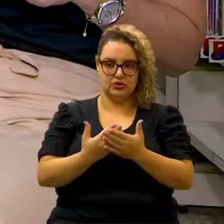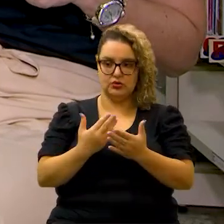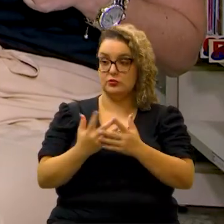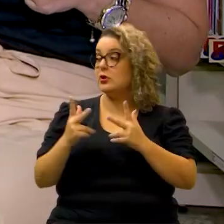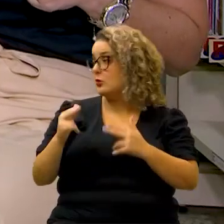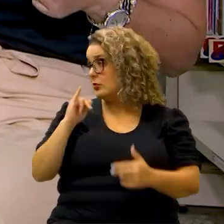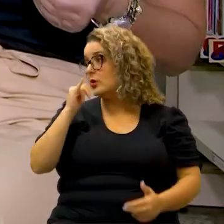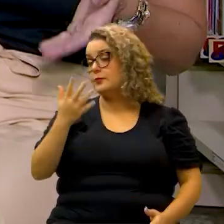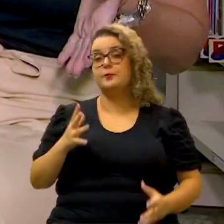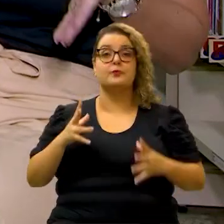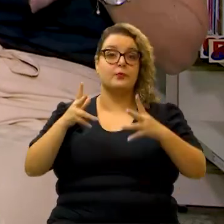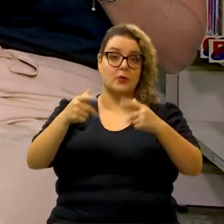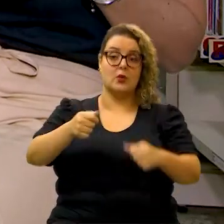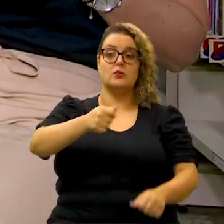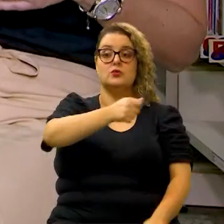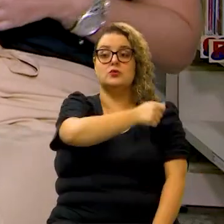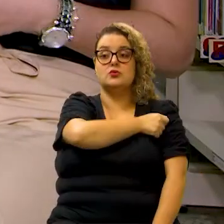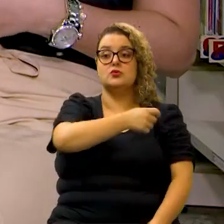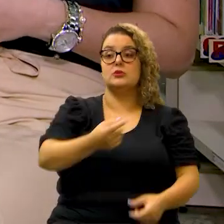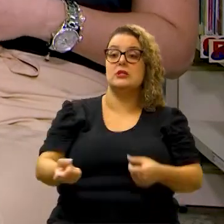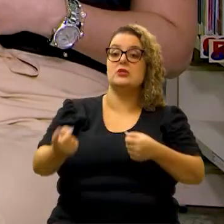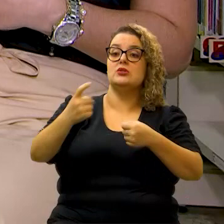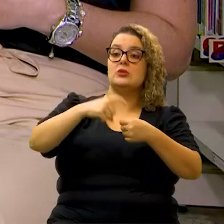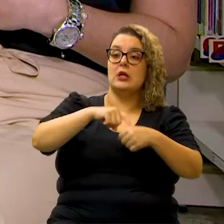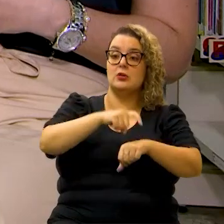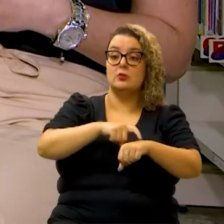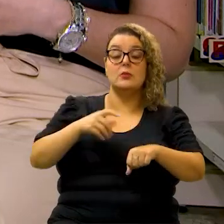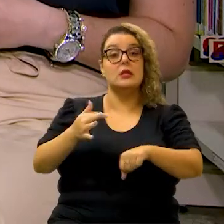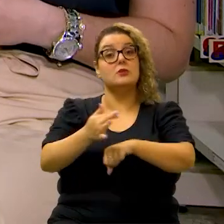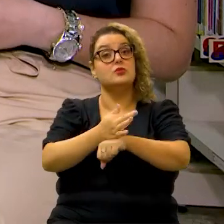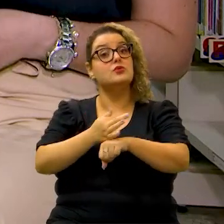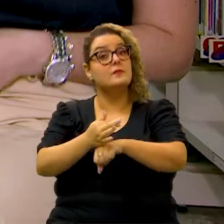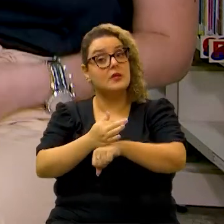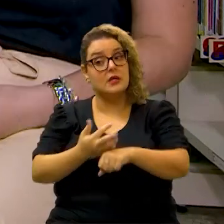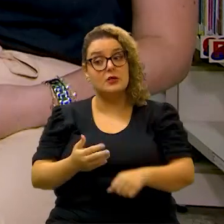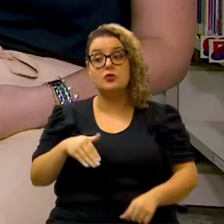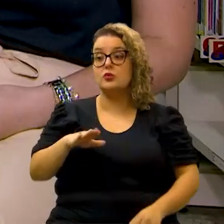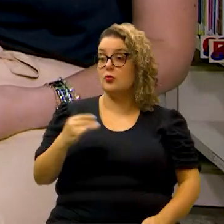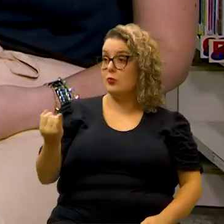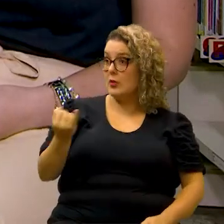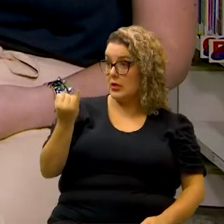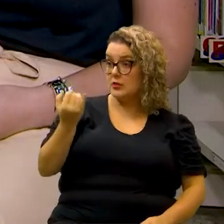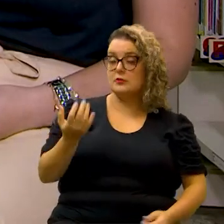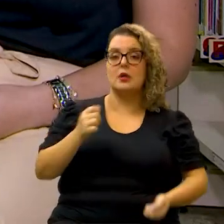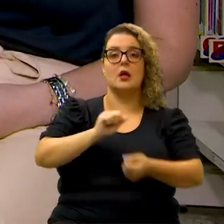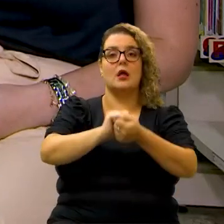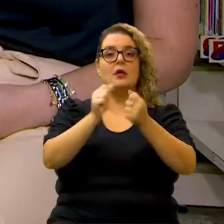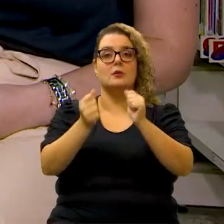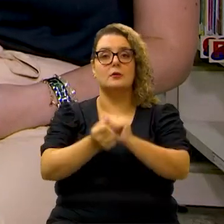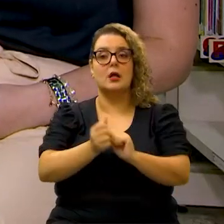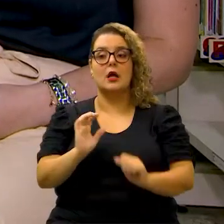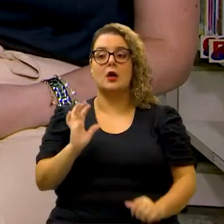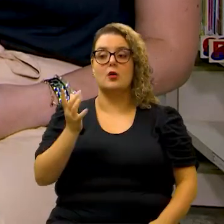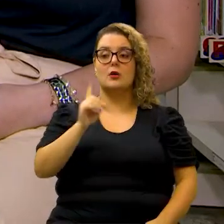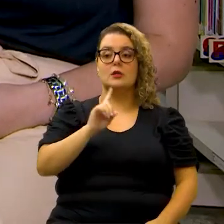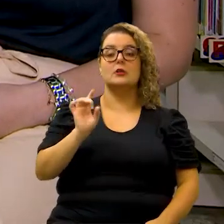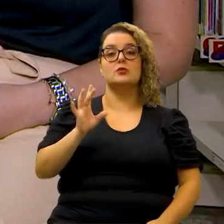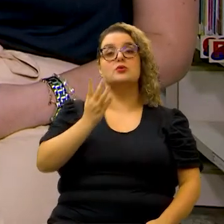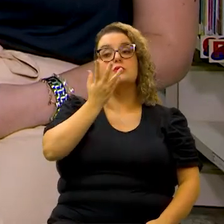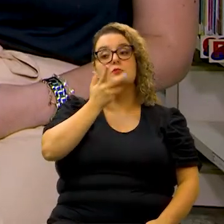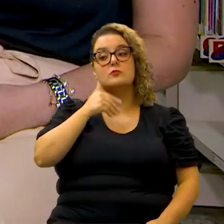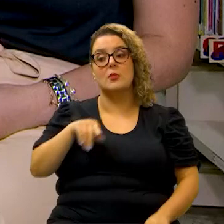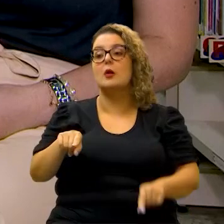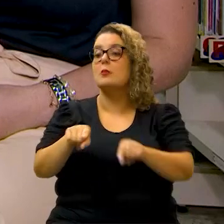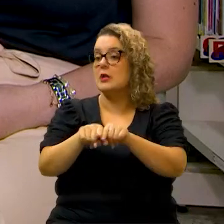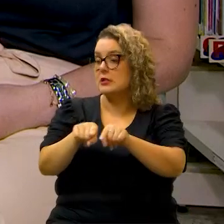colégio, mas, como você disse, todos os alunos que estão retornando de um período de férias. E o mais importante, que a adaptação deve acontecer não só